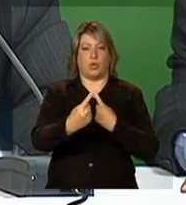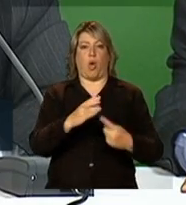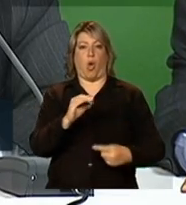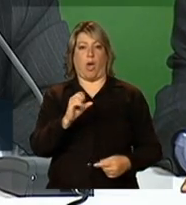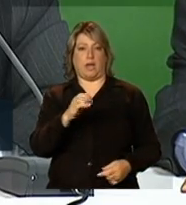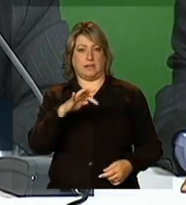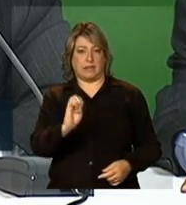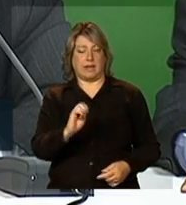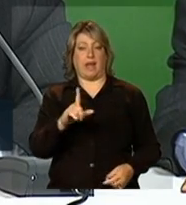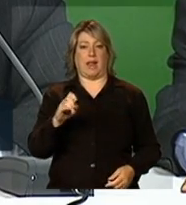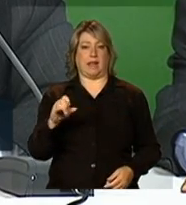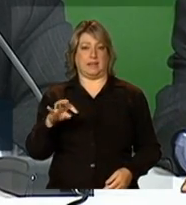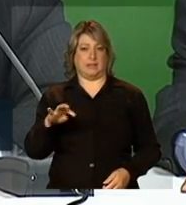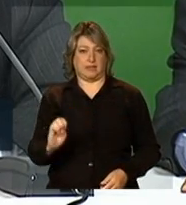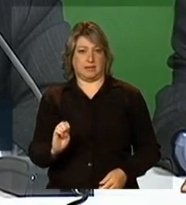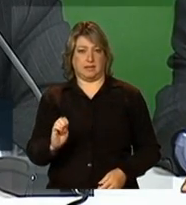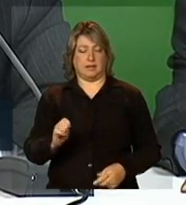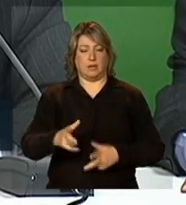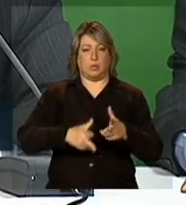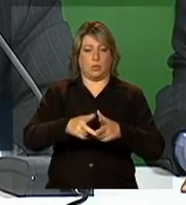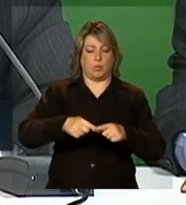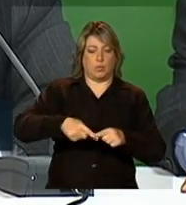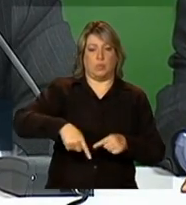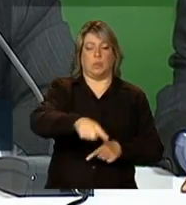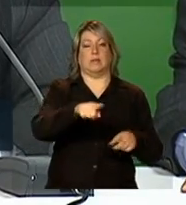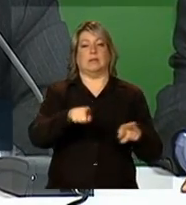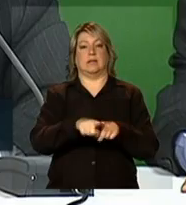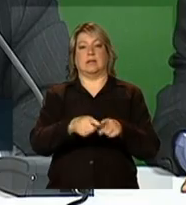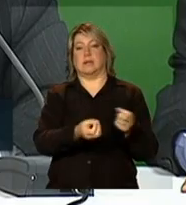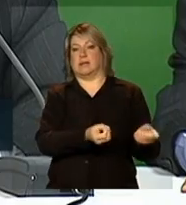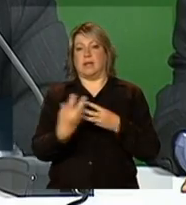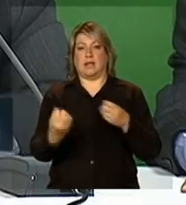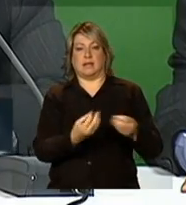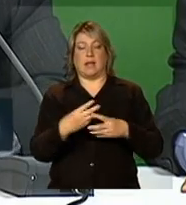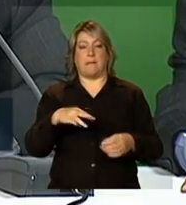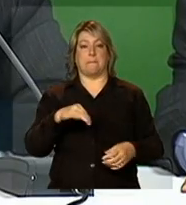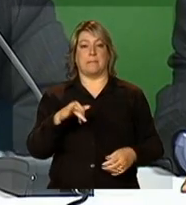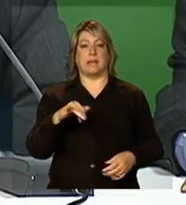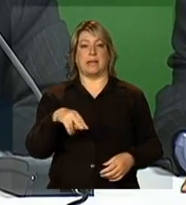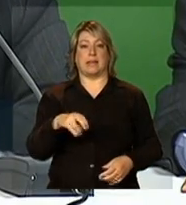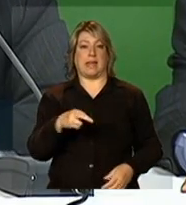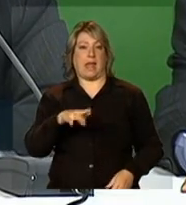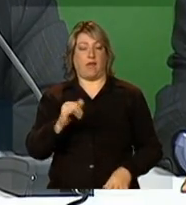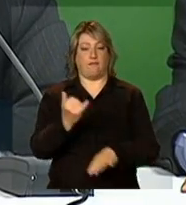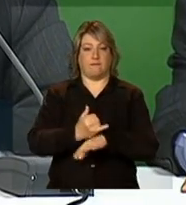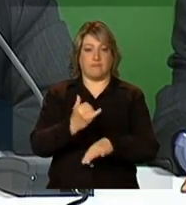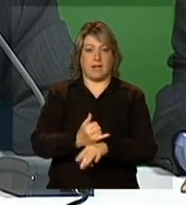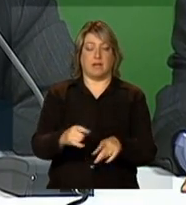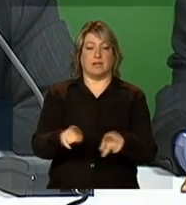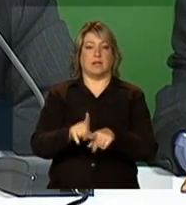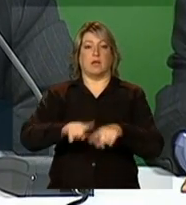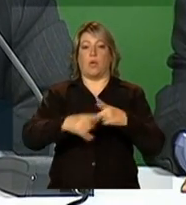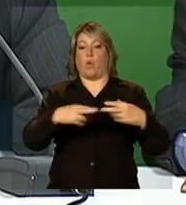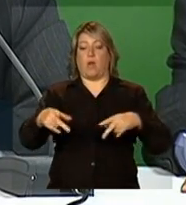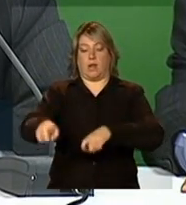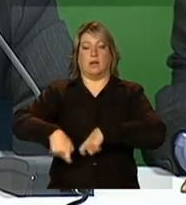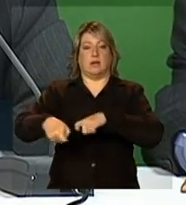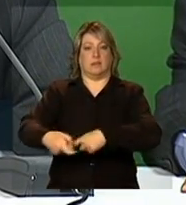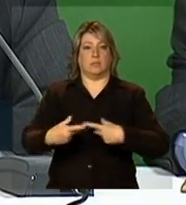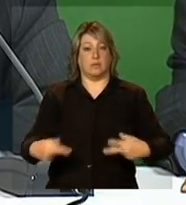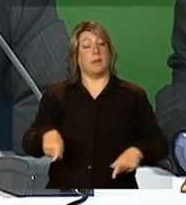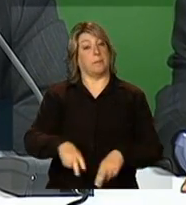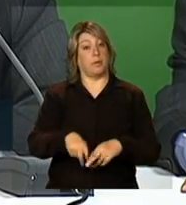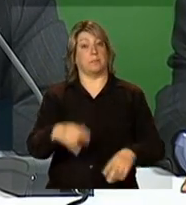oeste-leste, que vai trazer minérios de ferro e também granéis agrícolas. Por isso, da importância